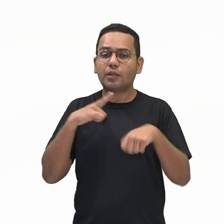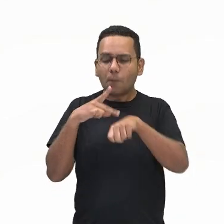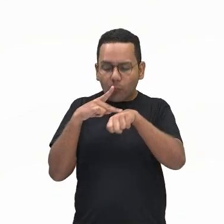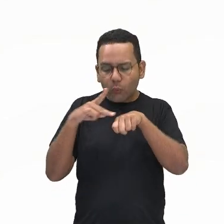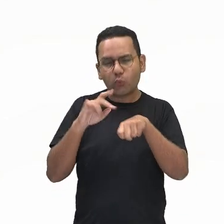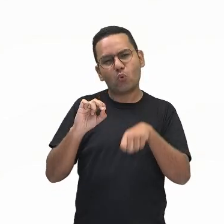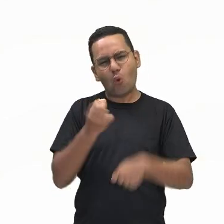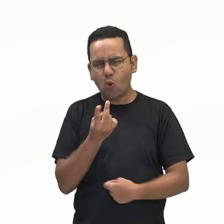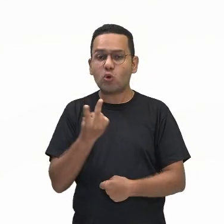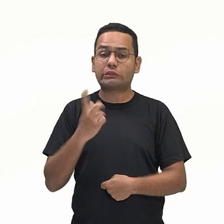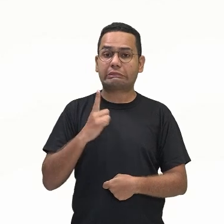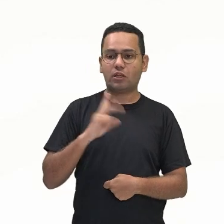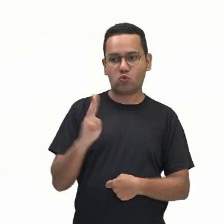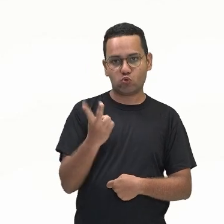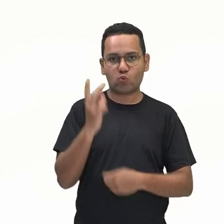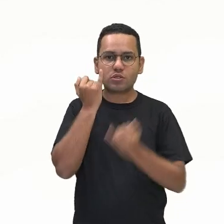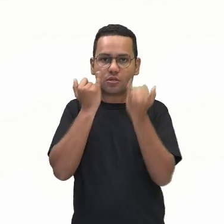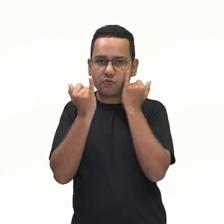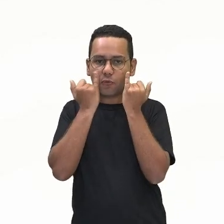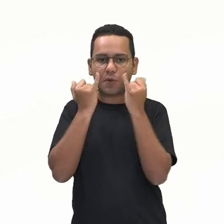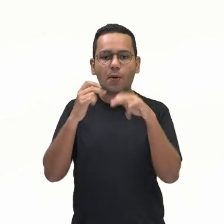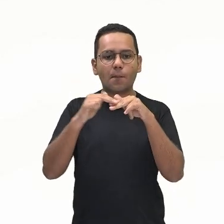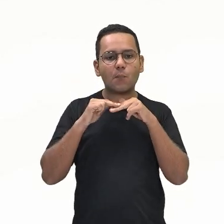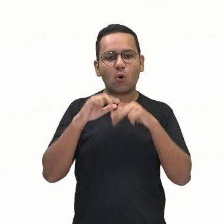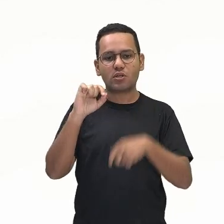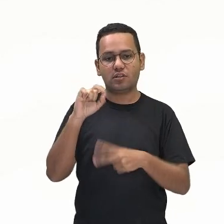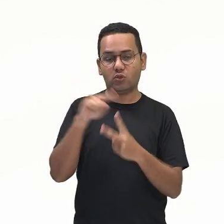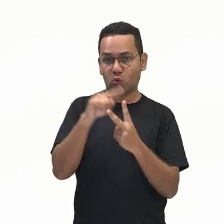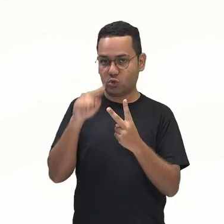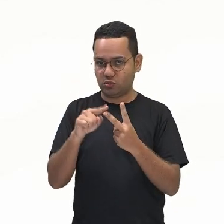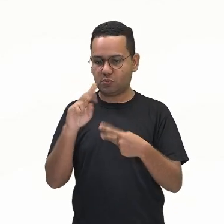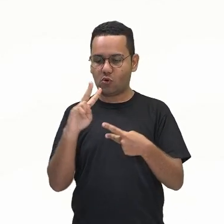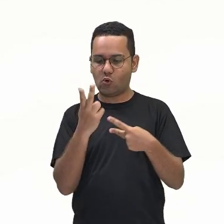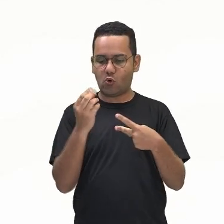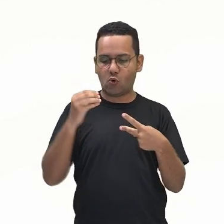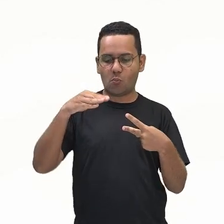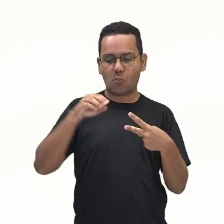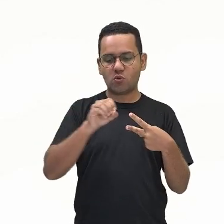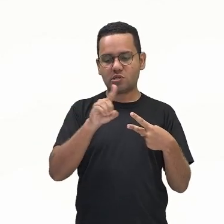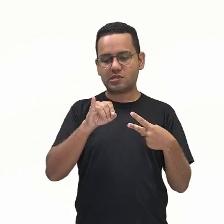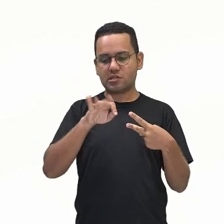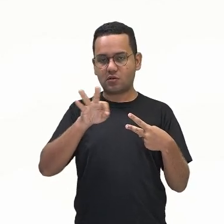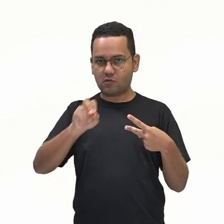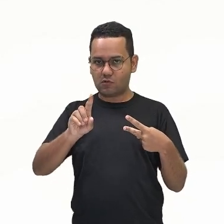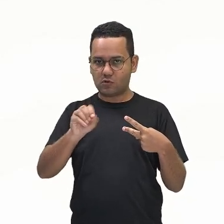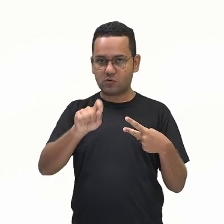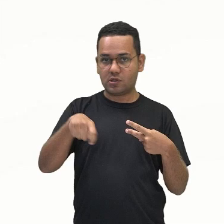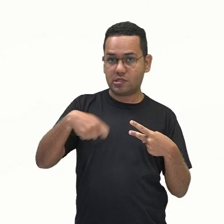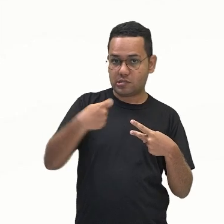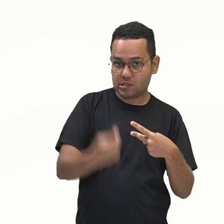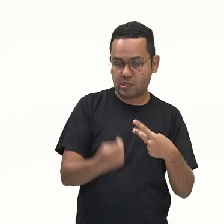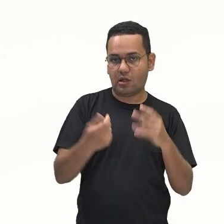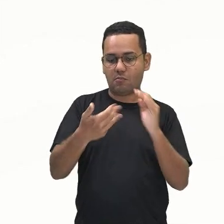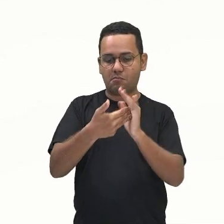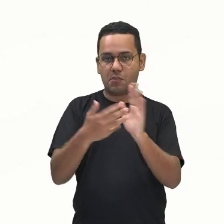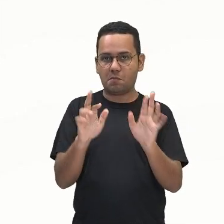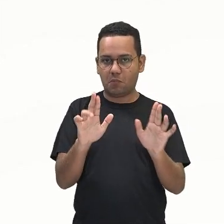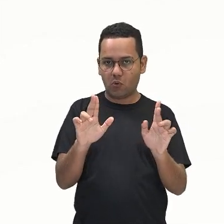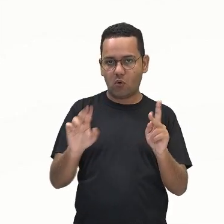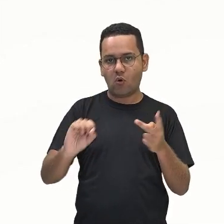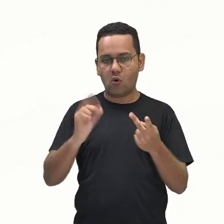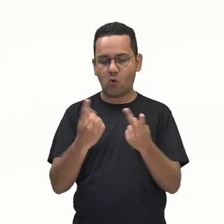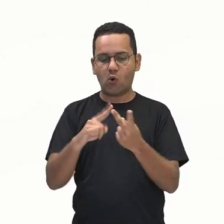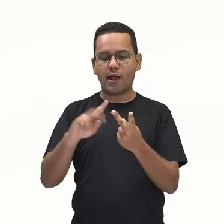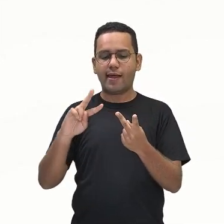ou híbridos. Assim, podemos classificar os indivíduos em homozigotos ou heterozigotos. Então, a gente está observando aqui, olha, que